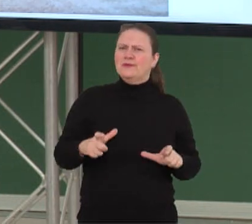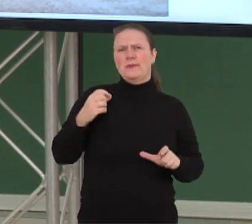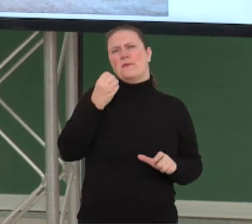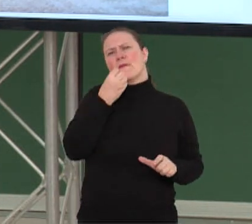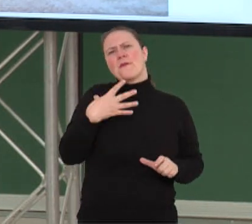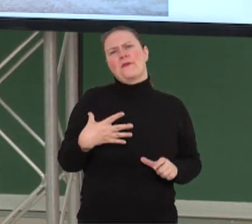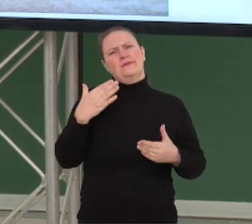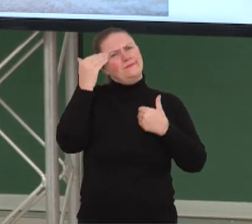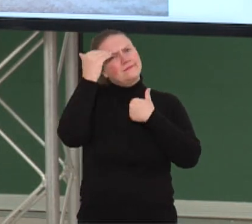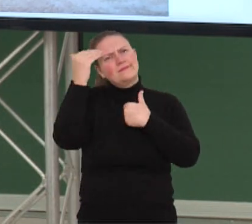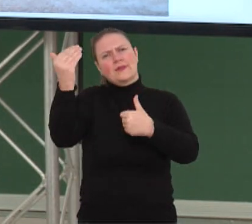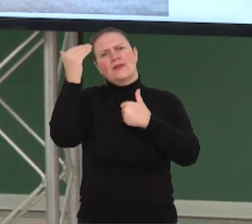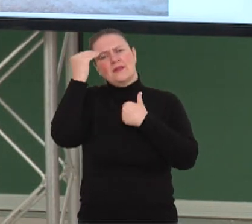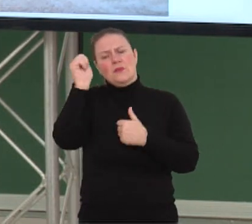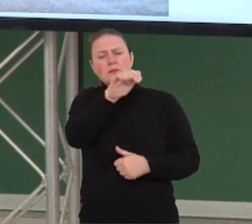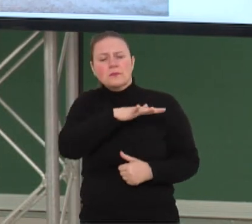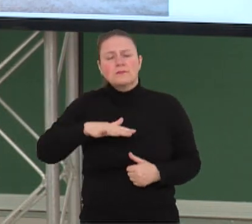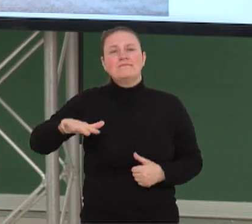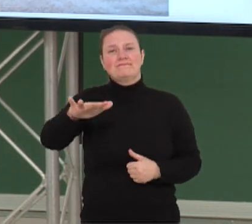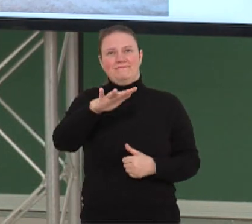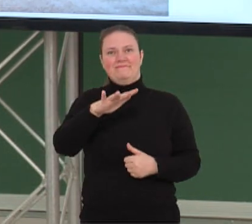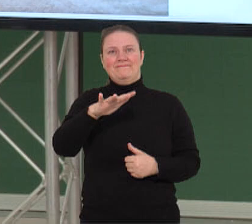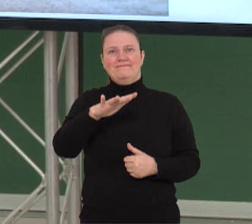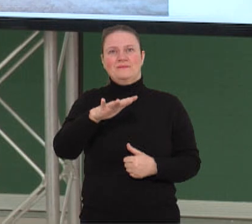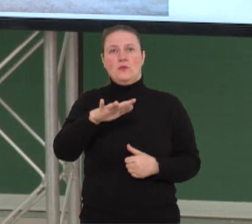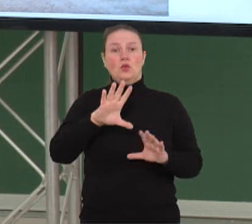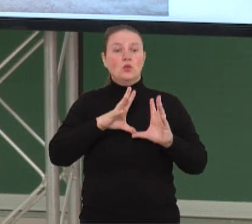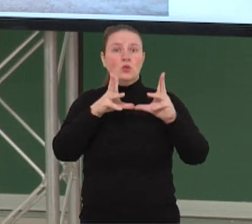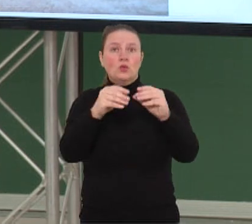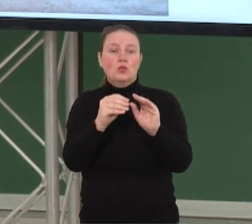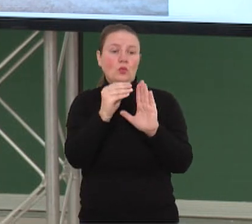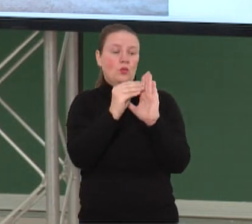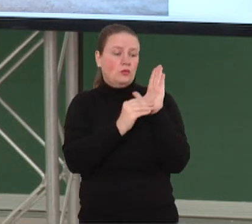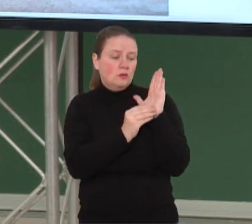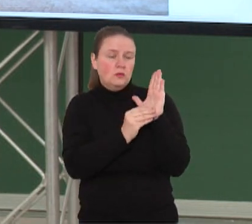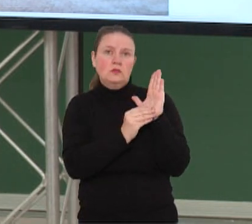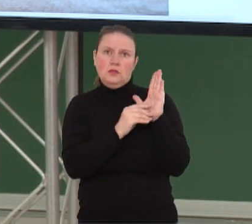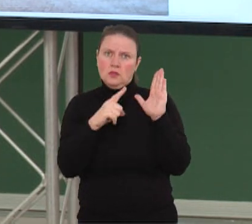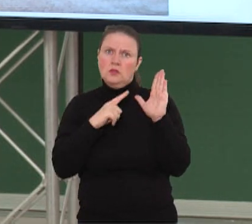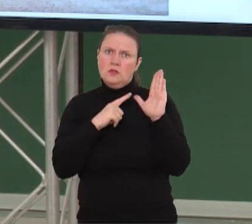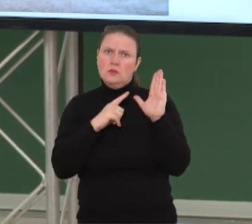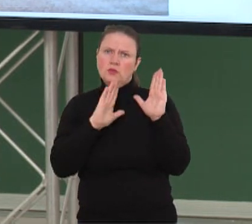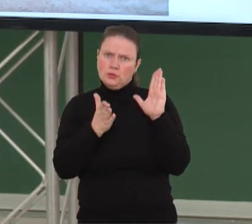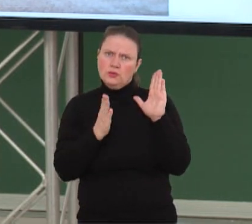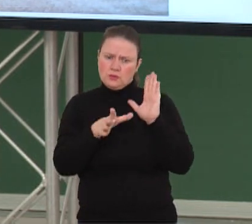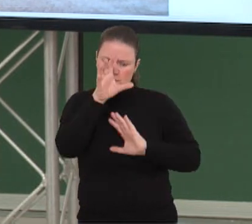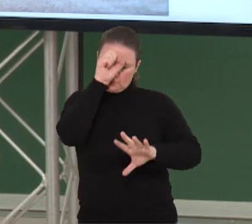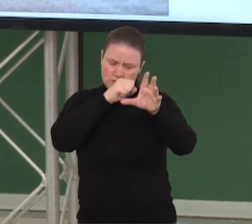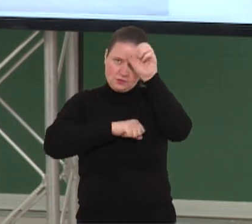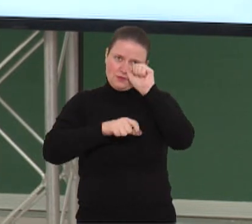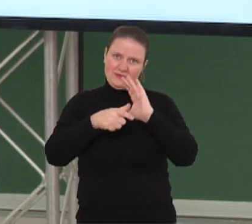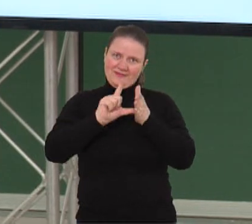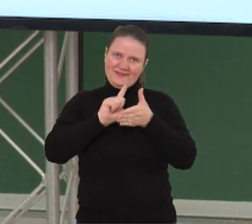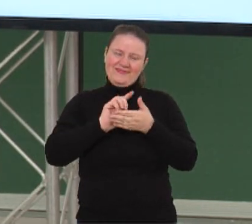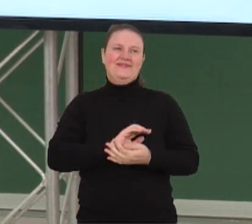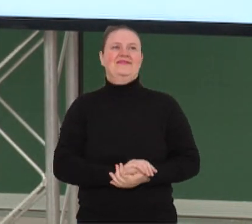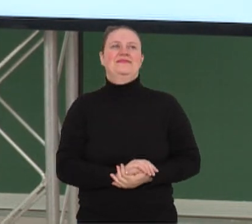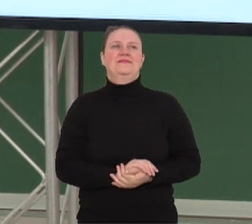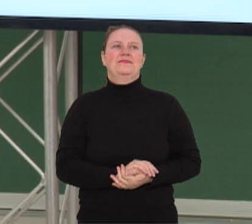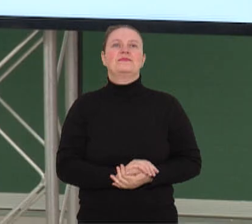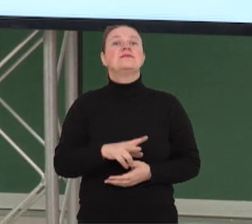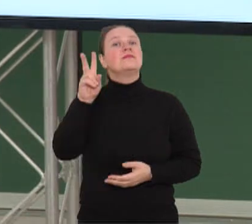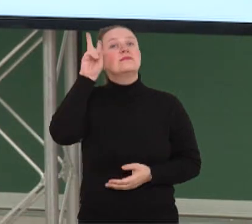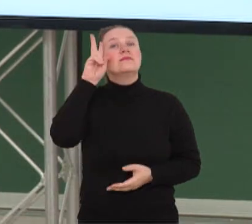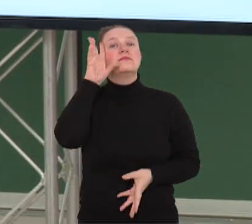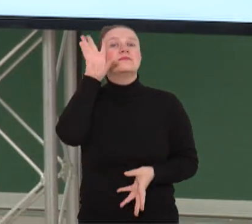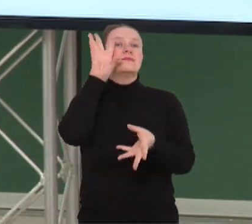tenho muito agradecimento ao pessoal do parque. Boa parte do que eu trouxe na aula de hoje, eu aprendi lá. Certo? Relembrando a